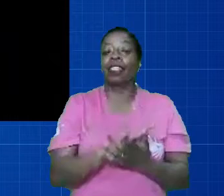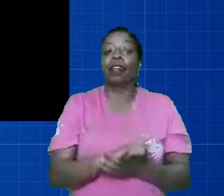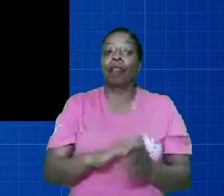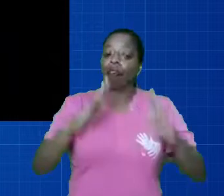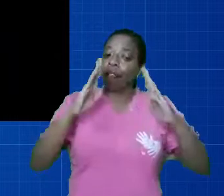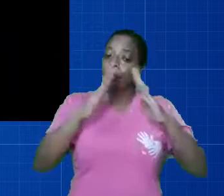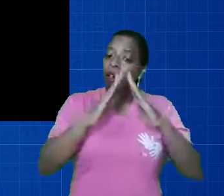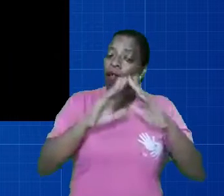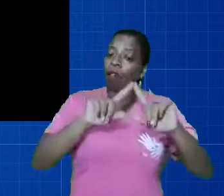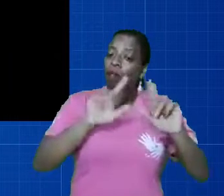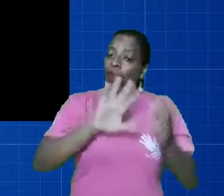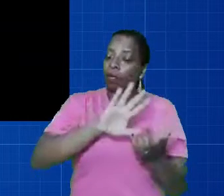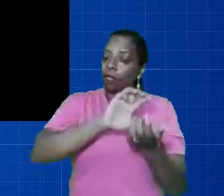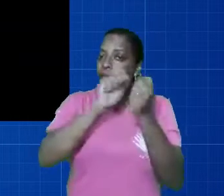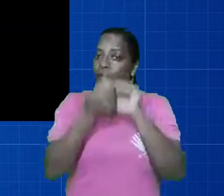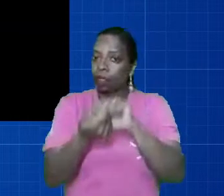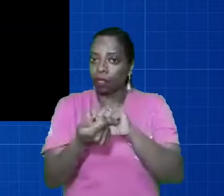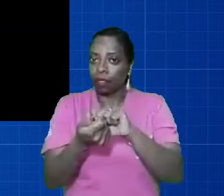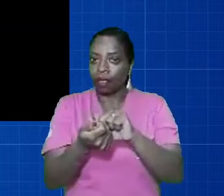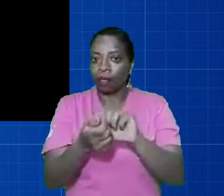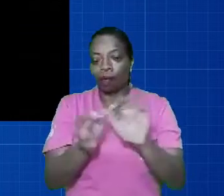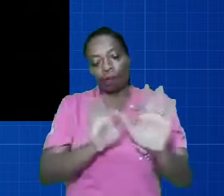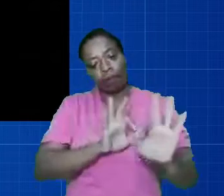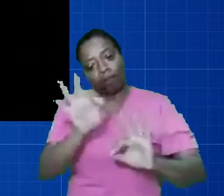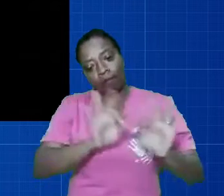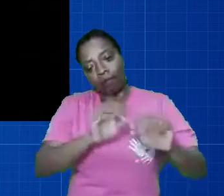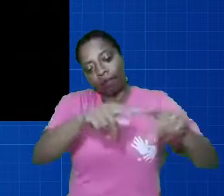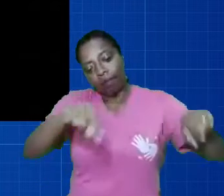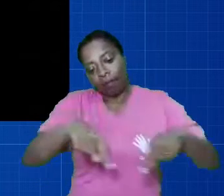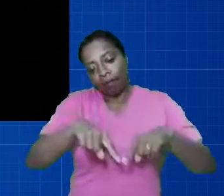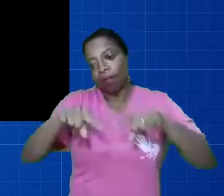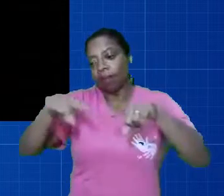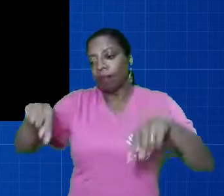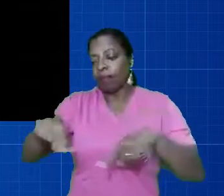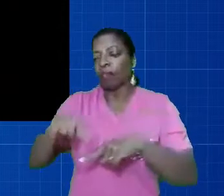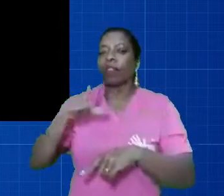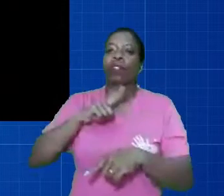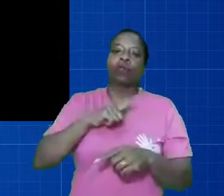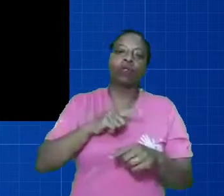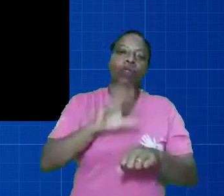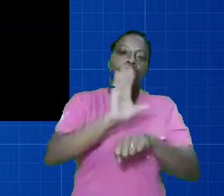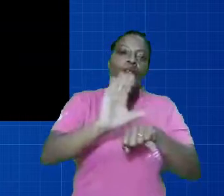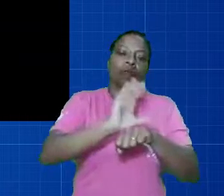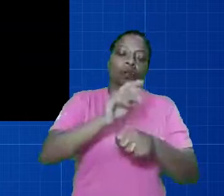quais a gente conseguia fazer os cursos de escultura, de desenho, de